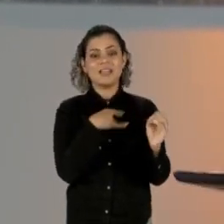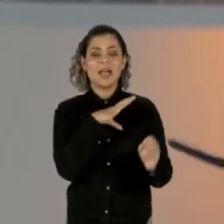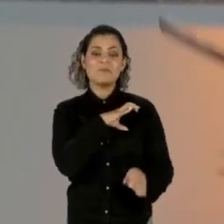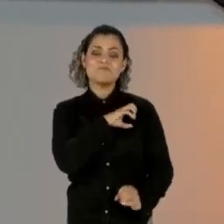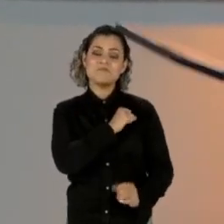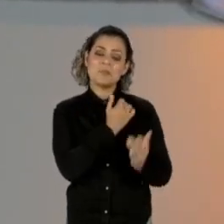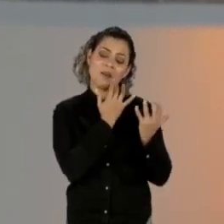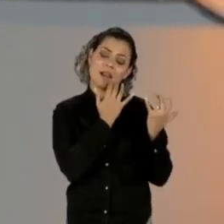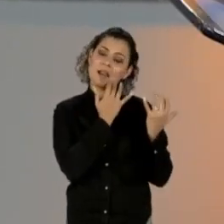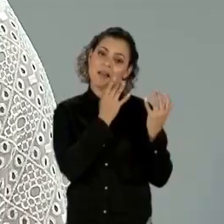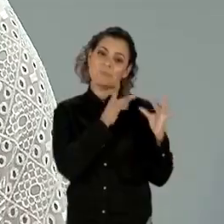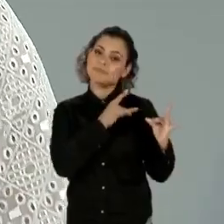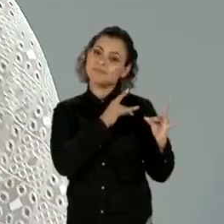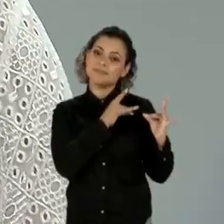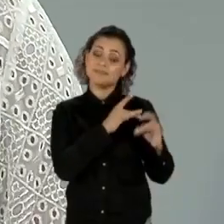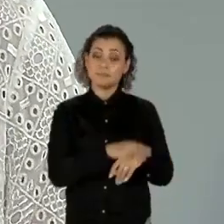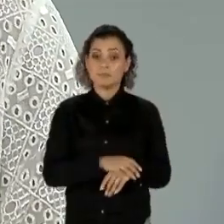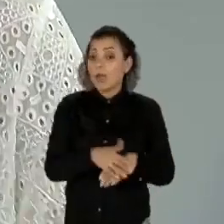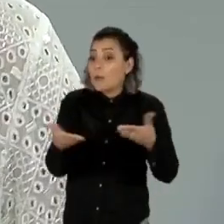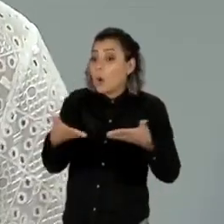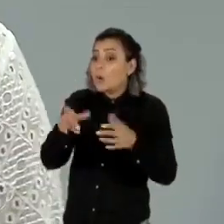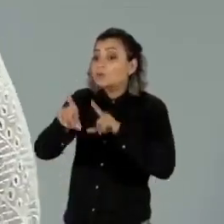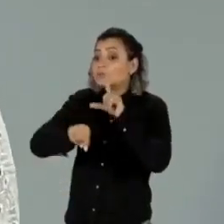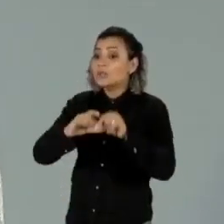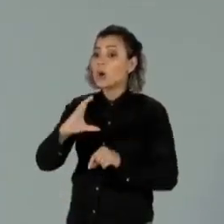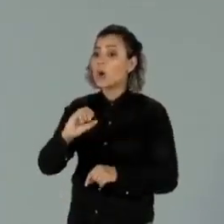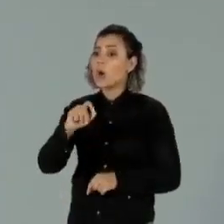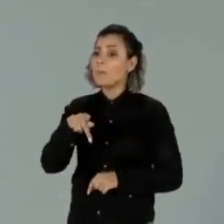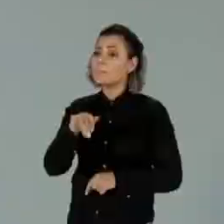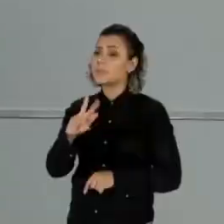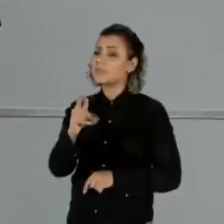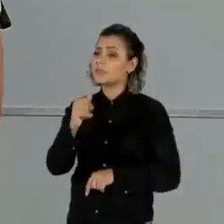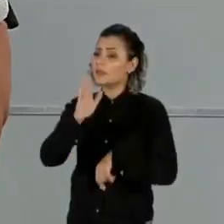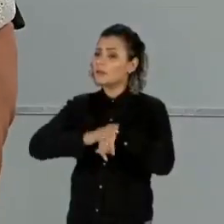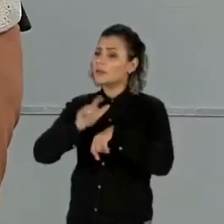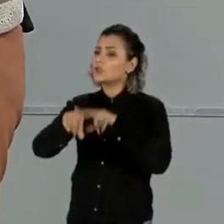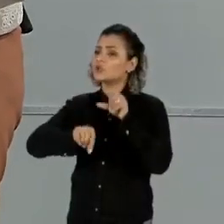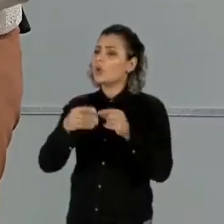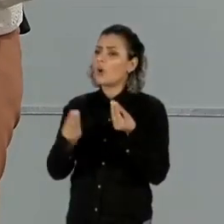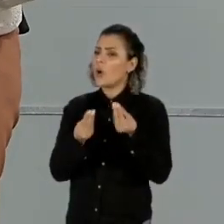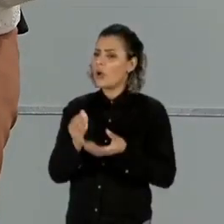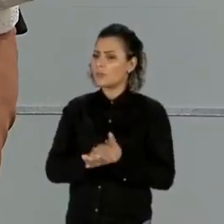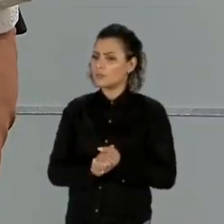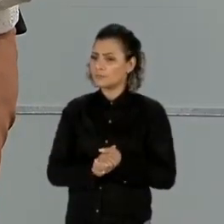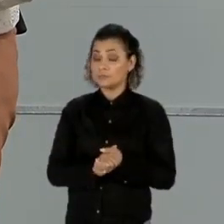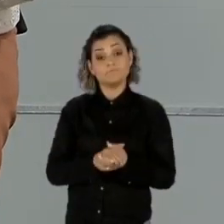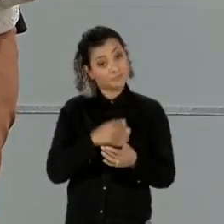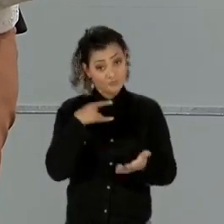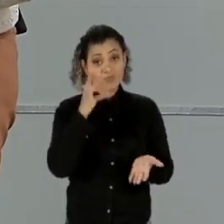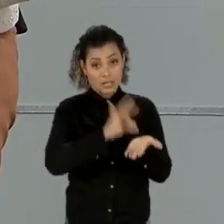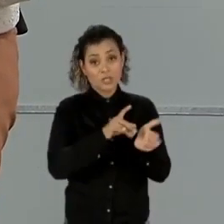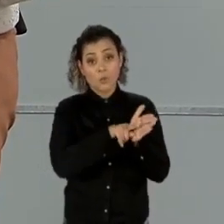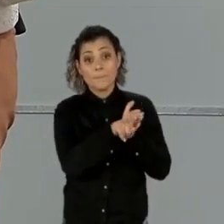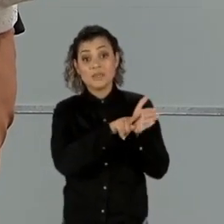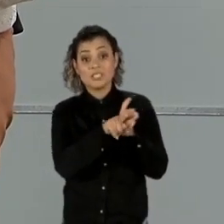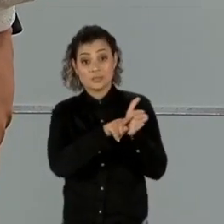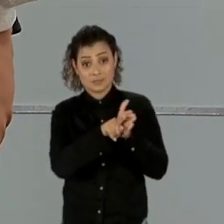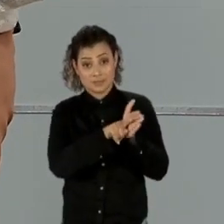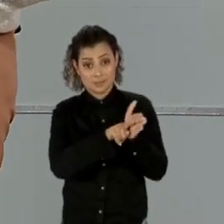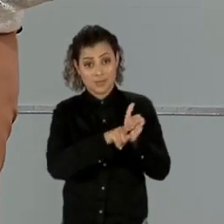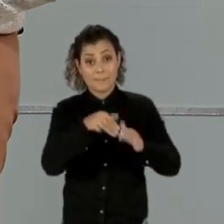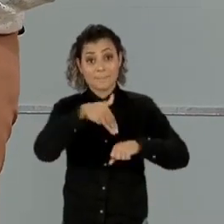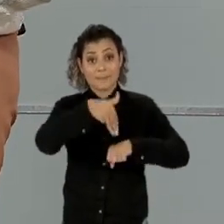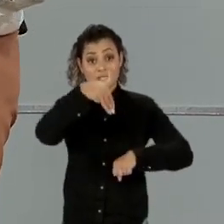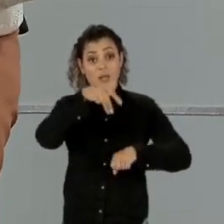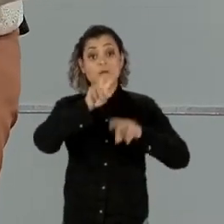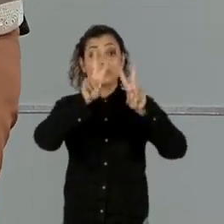vez e essa escolha do repertório onde você vai tentar copiar pra gente isso é na verdade eu fiz uma pesquisa da minha pesquisa de mestrado